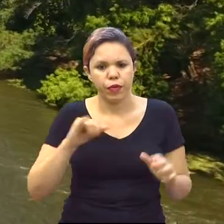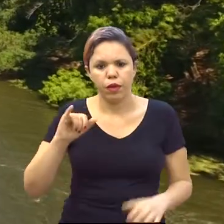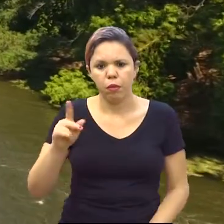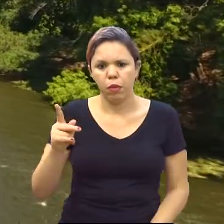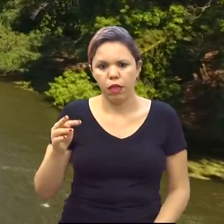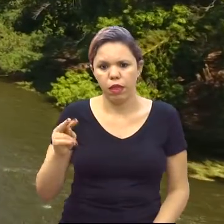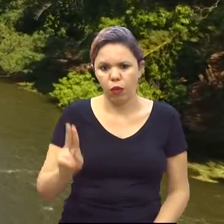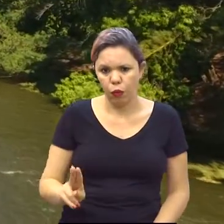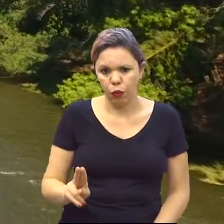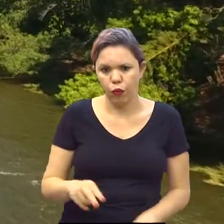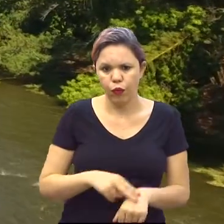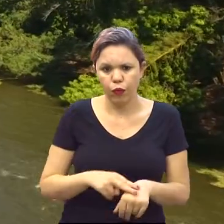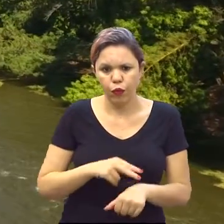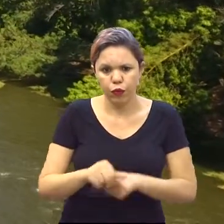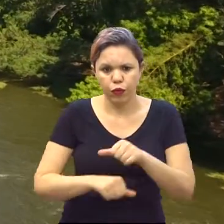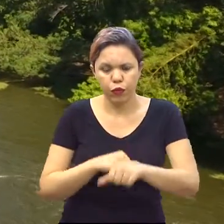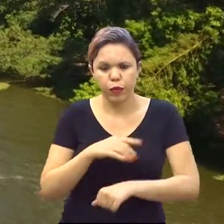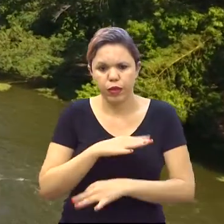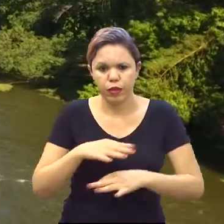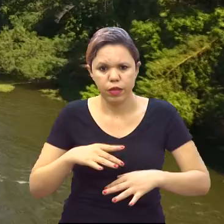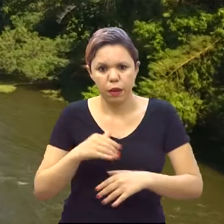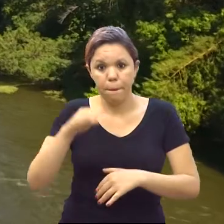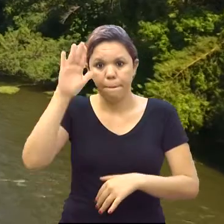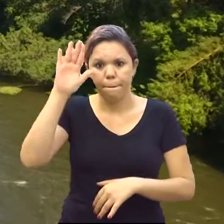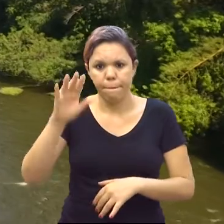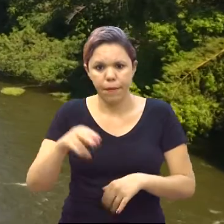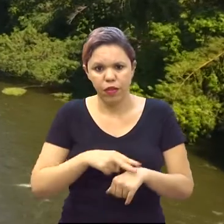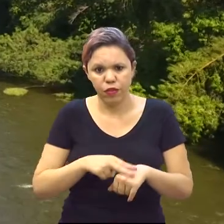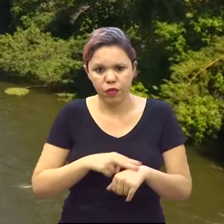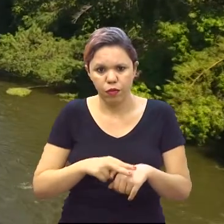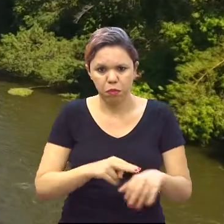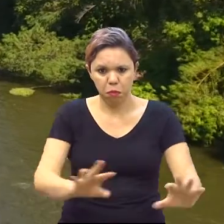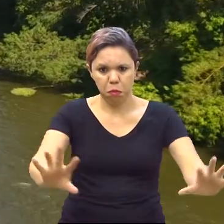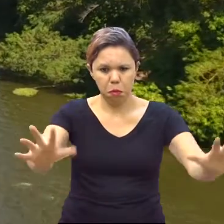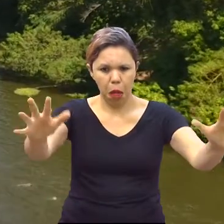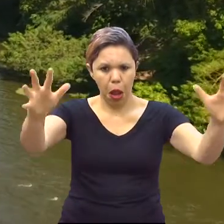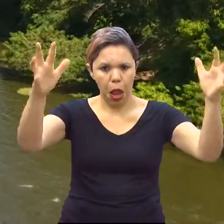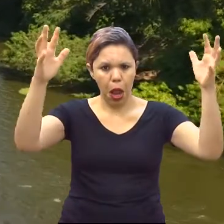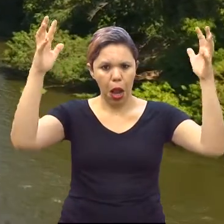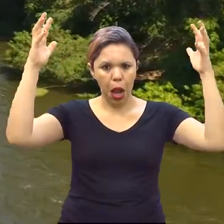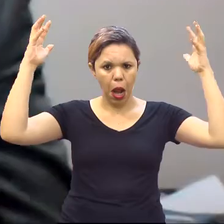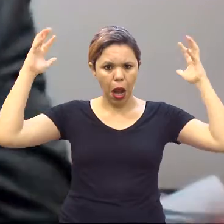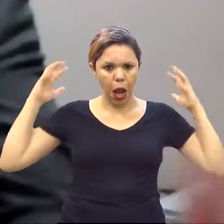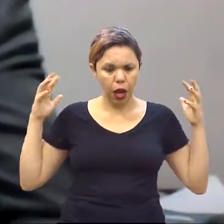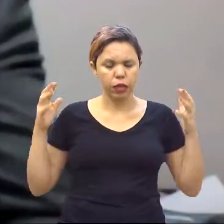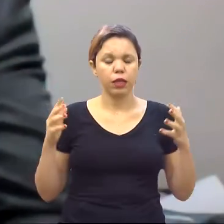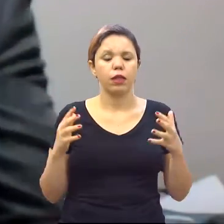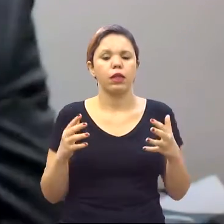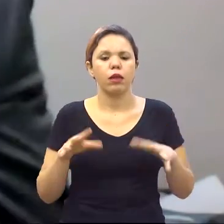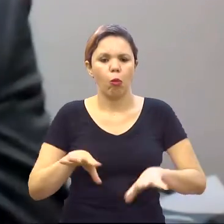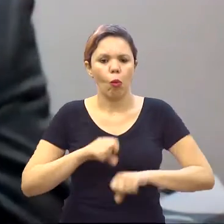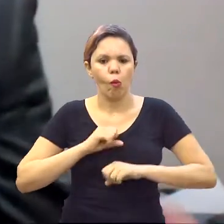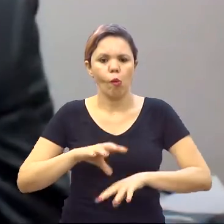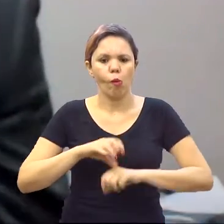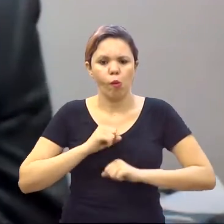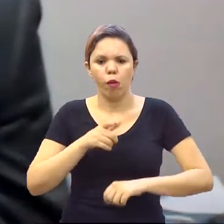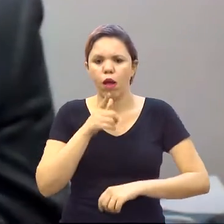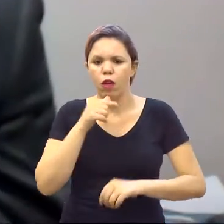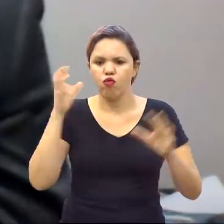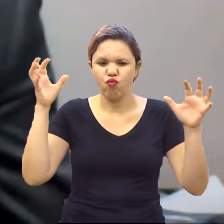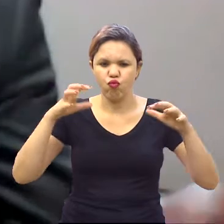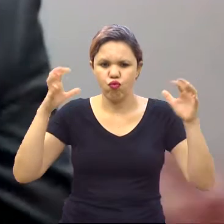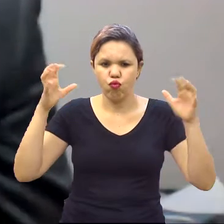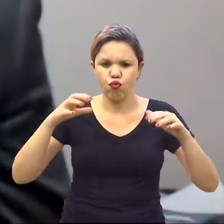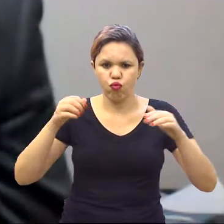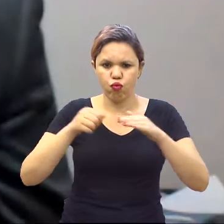como IPTU verde, transformando as cidades em cidades mais verdes, mais resilientes, que absorvam a água das